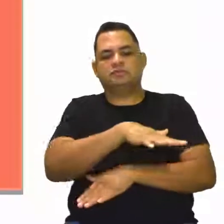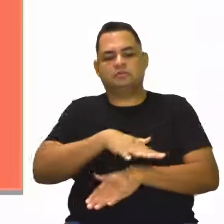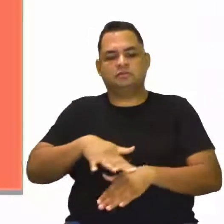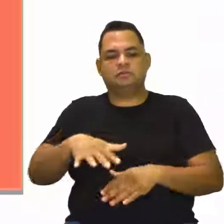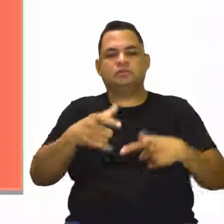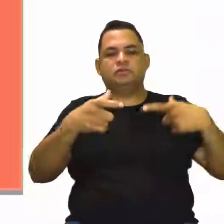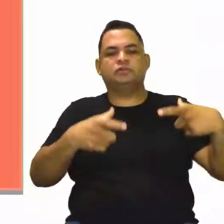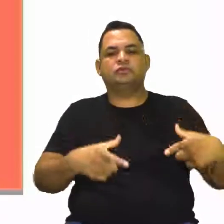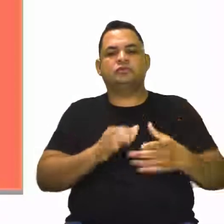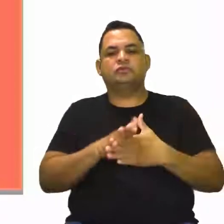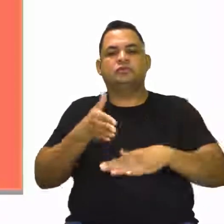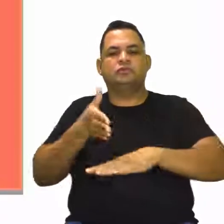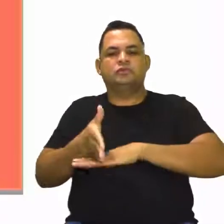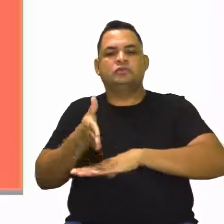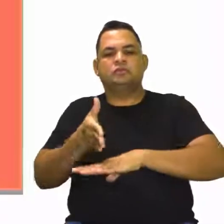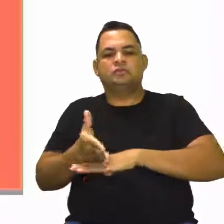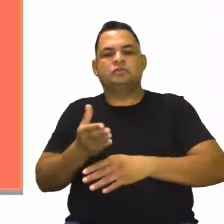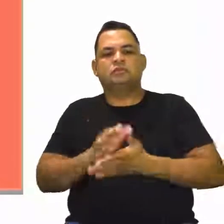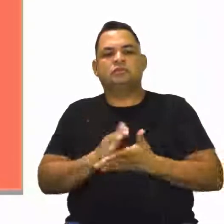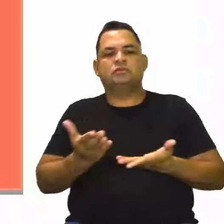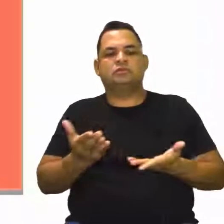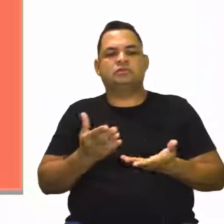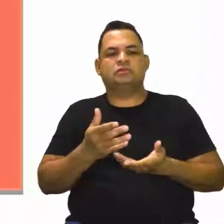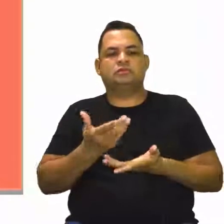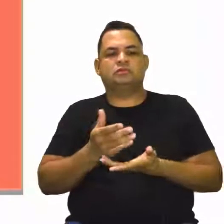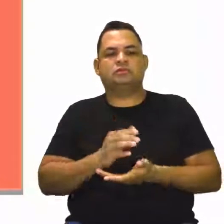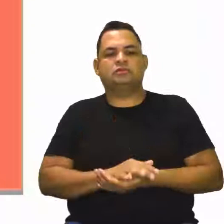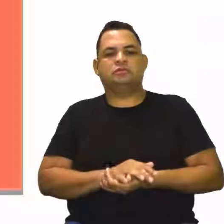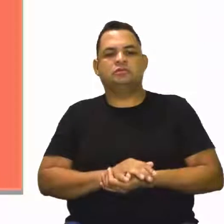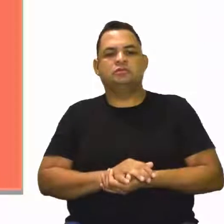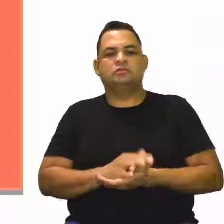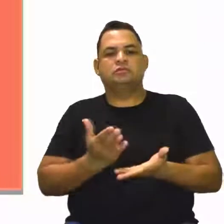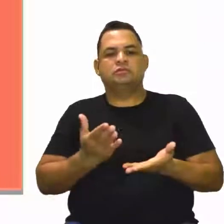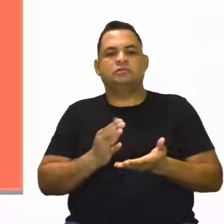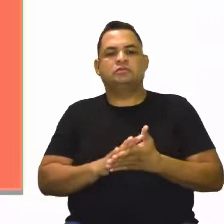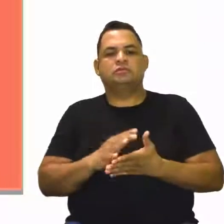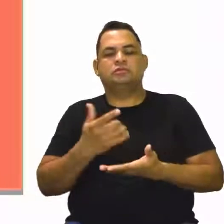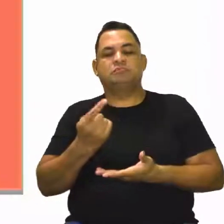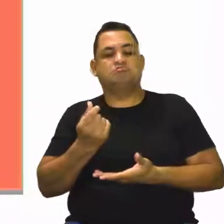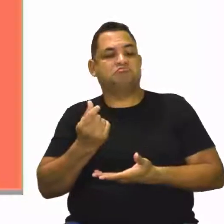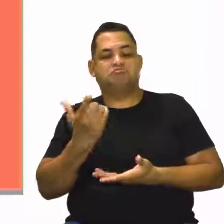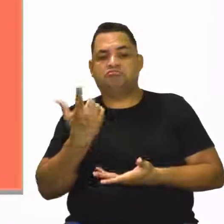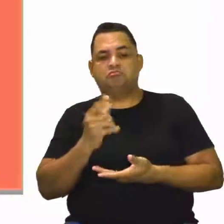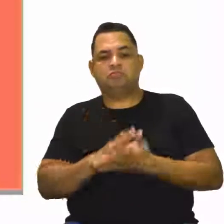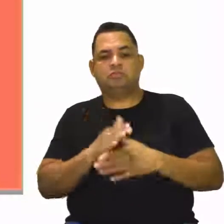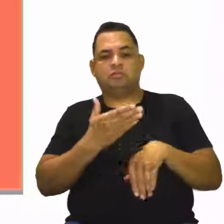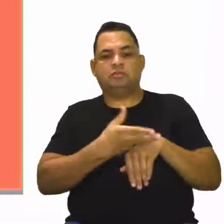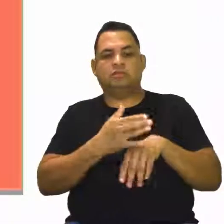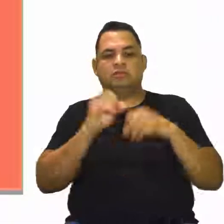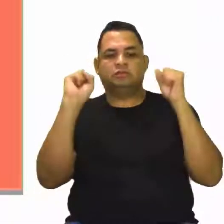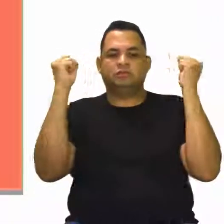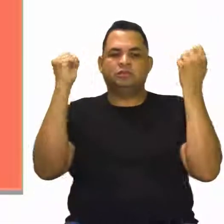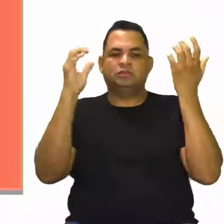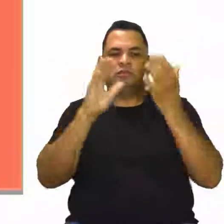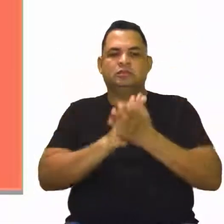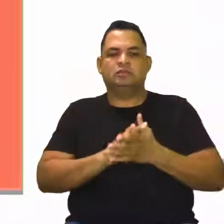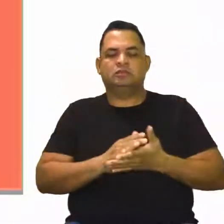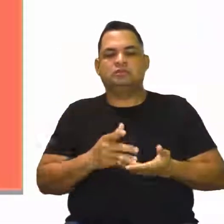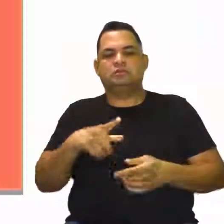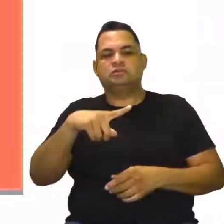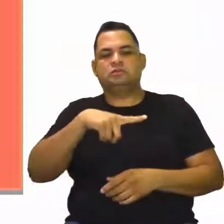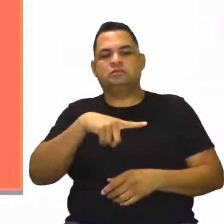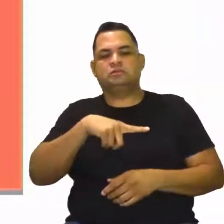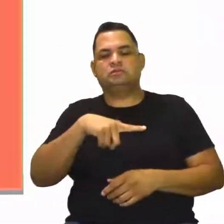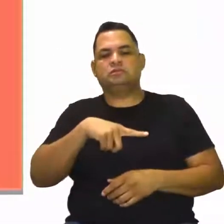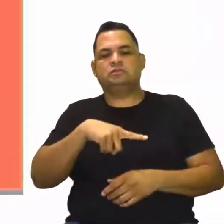né, os locais que são acessíveis, né, que não existe aí um custo para a prática da atividade física. E neles a gente